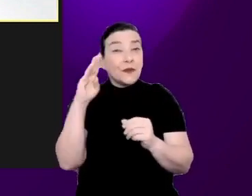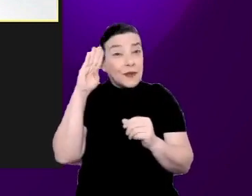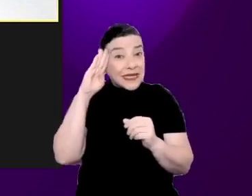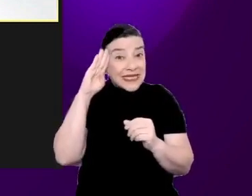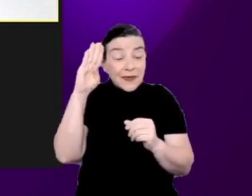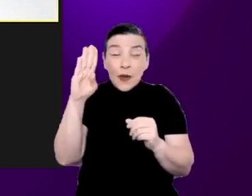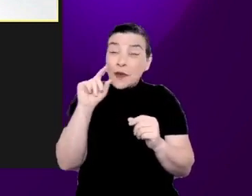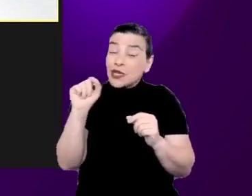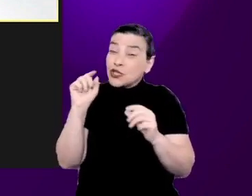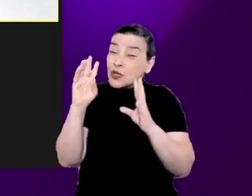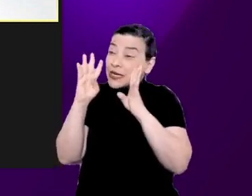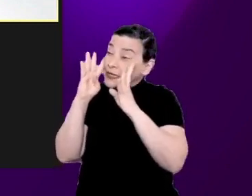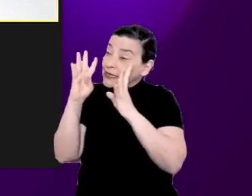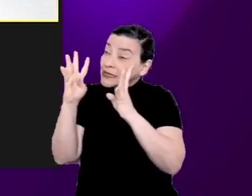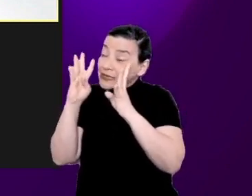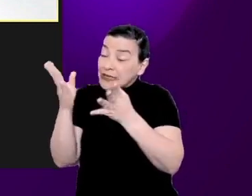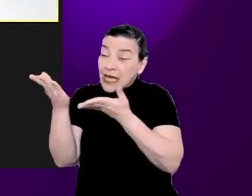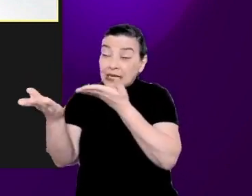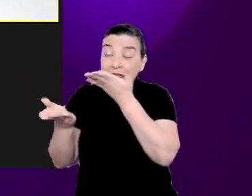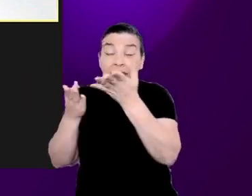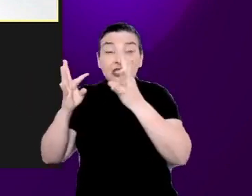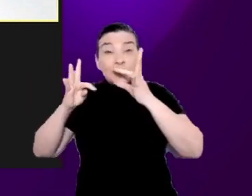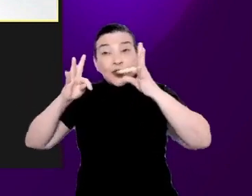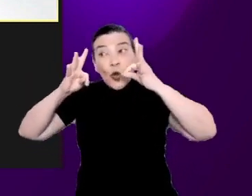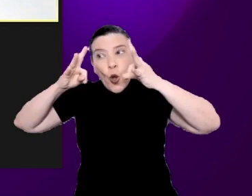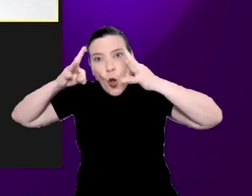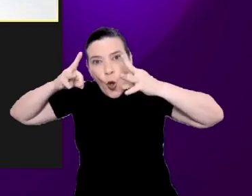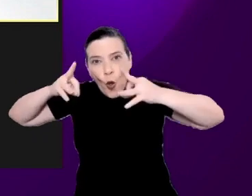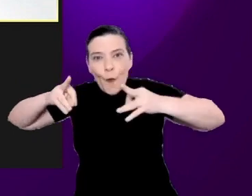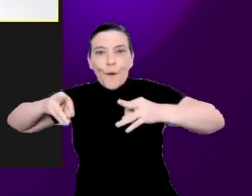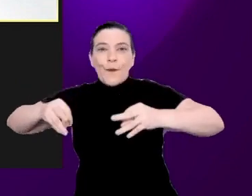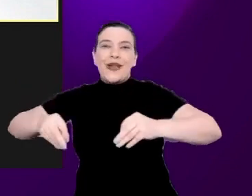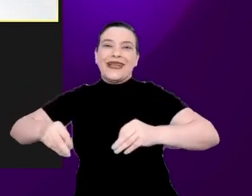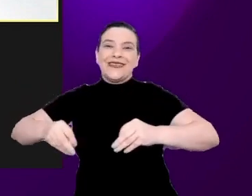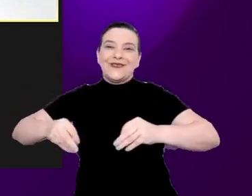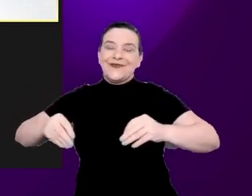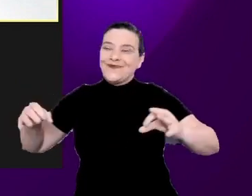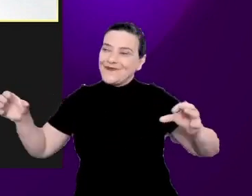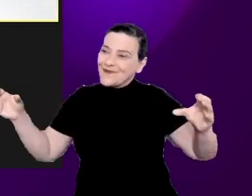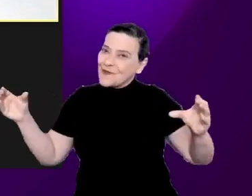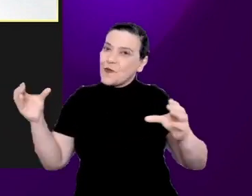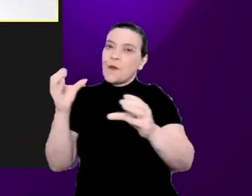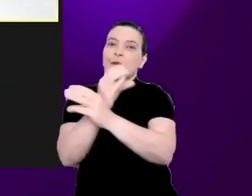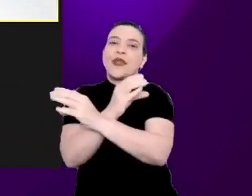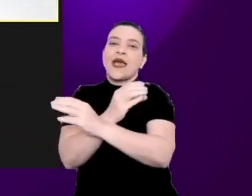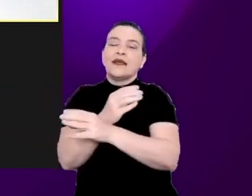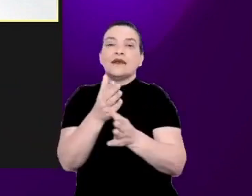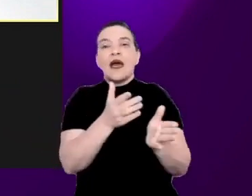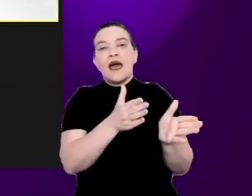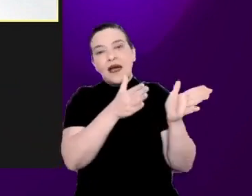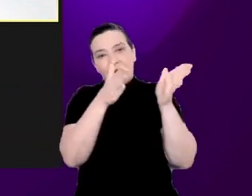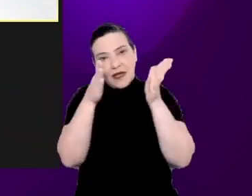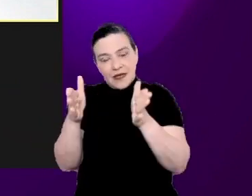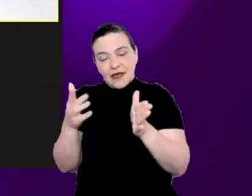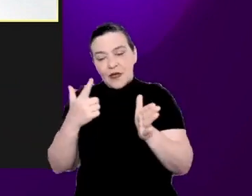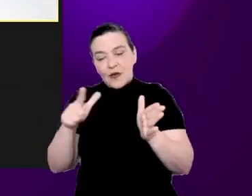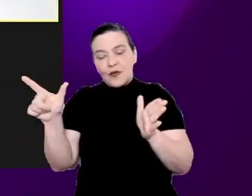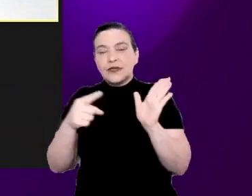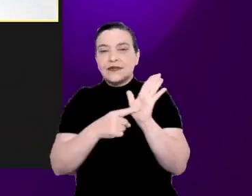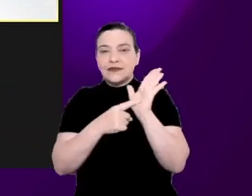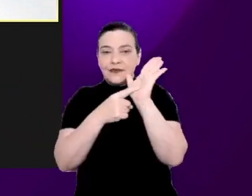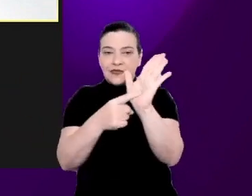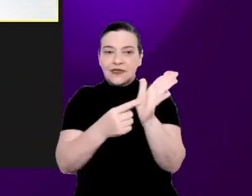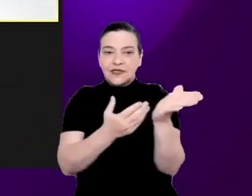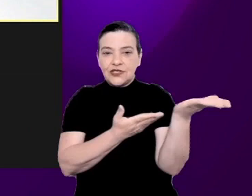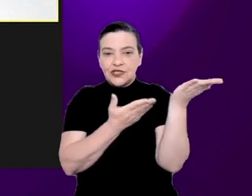fragmentada, né? Que essa assistência seja não fragmentada, e esse é o motivo aqui da próxima apresentação. Então,